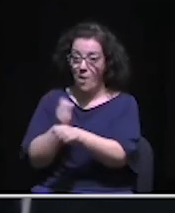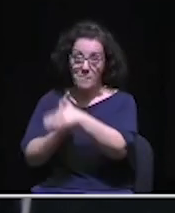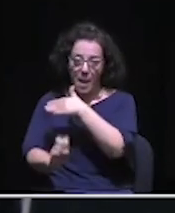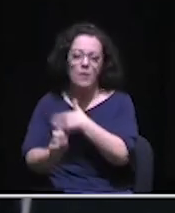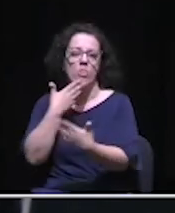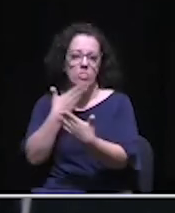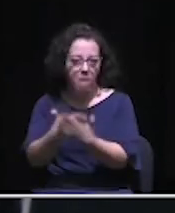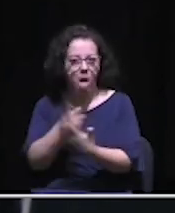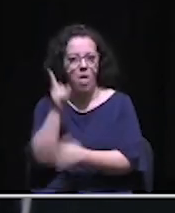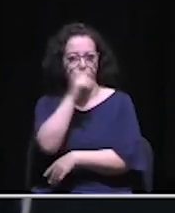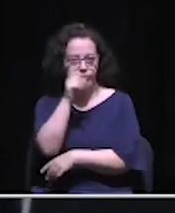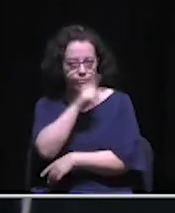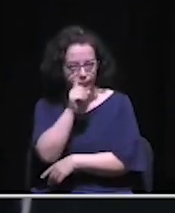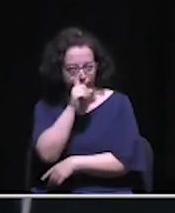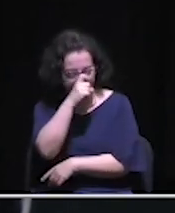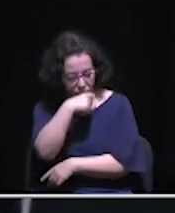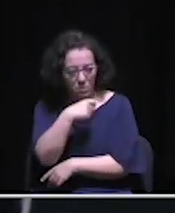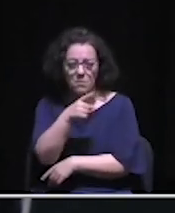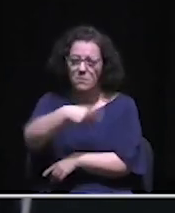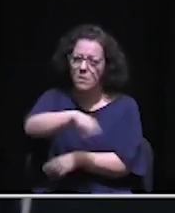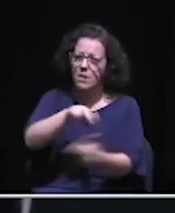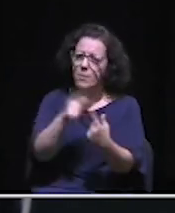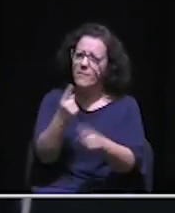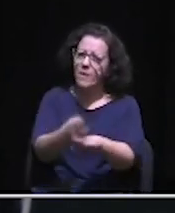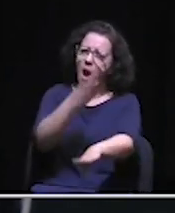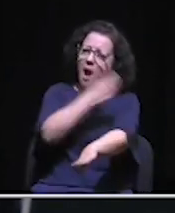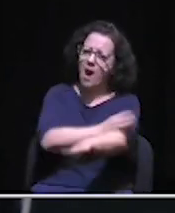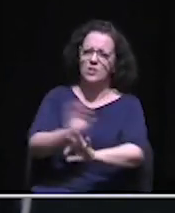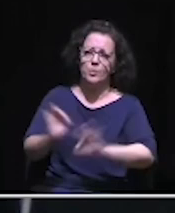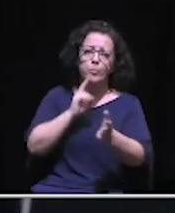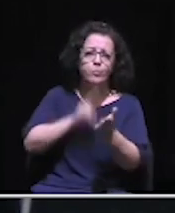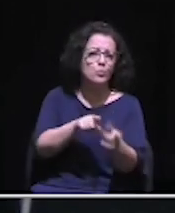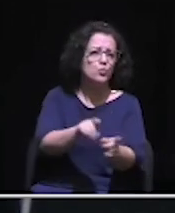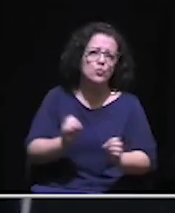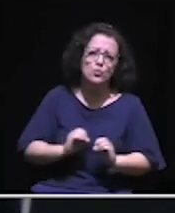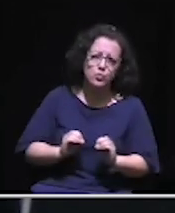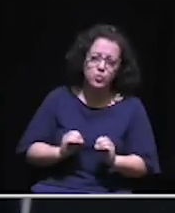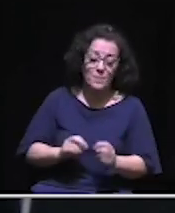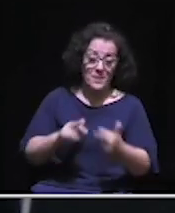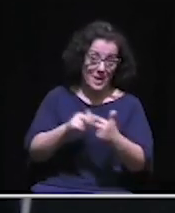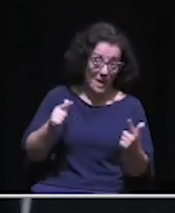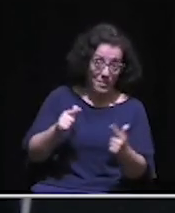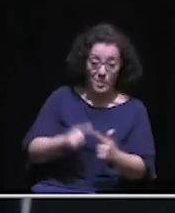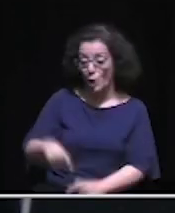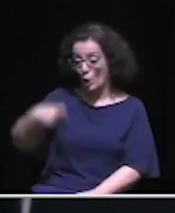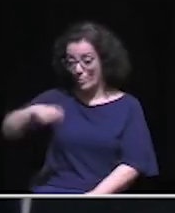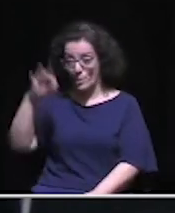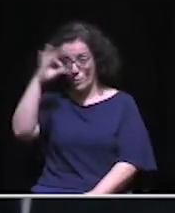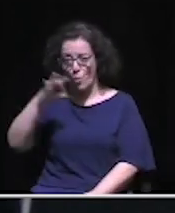da Câmara Municipal ter preparado com tempo esta reorganização. Mas não foi o que fez. A Câmara Municipal e o Presidente Carlos